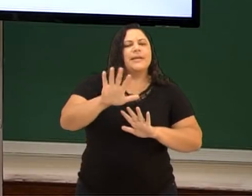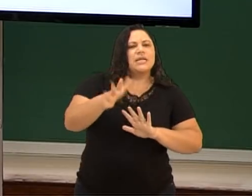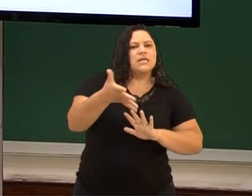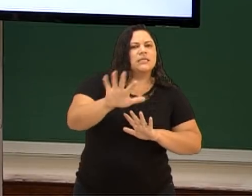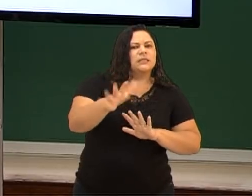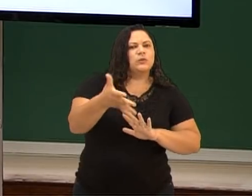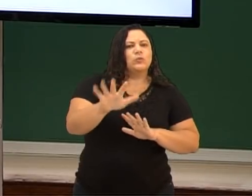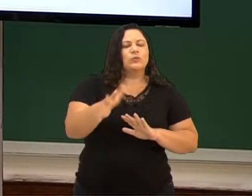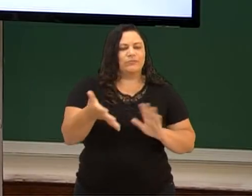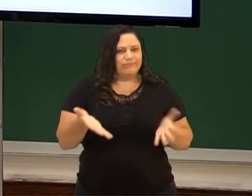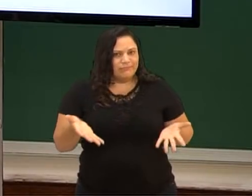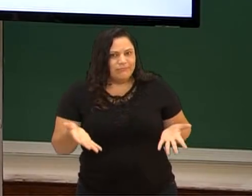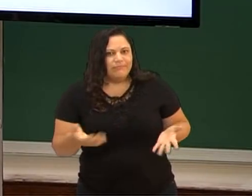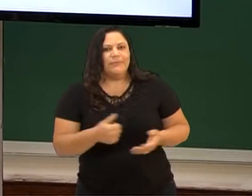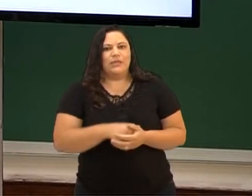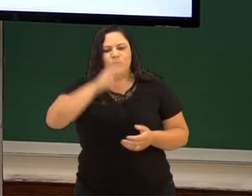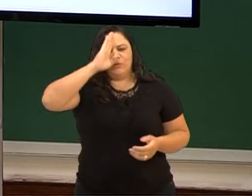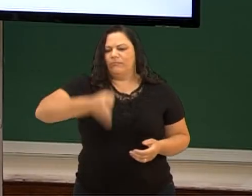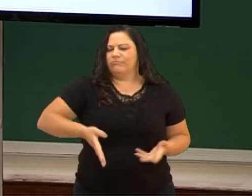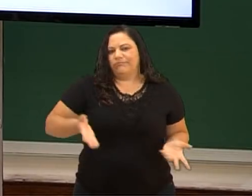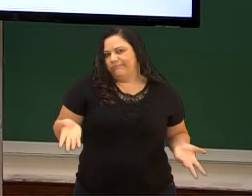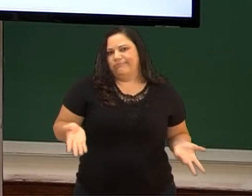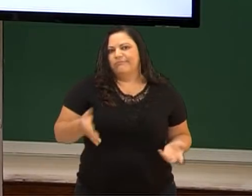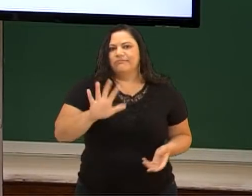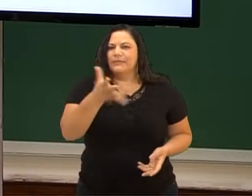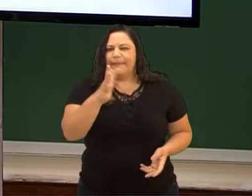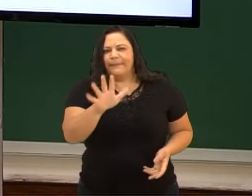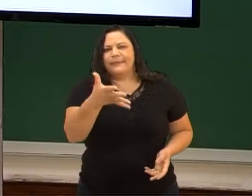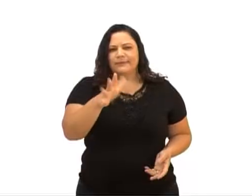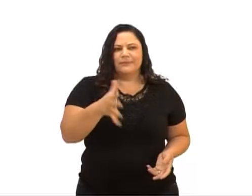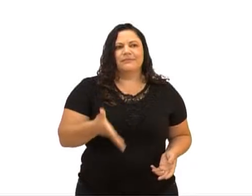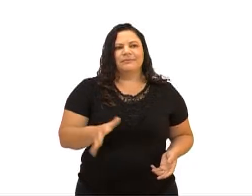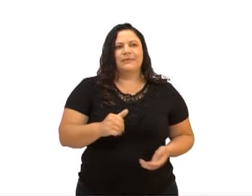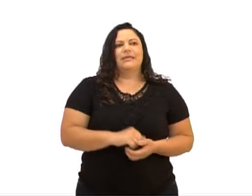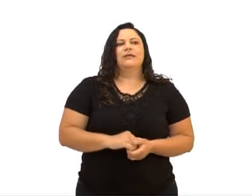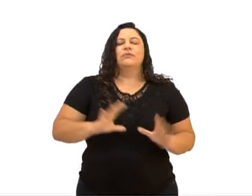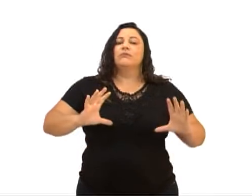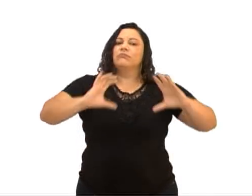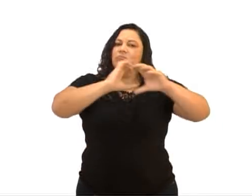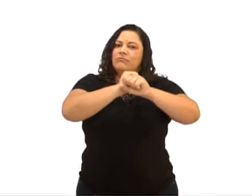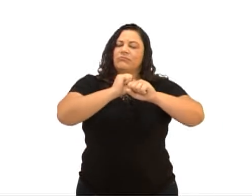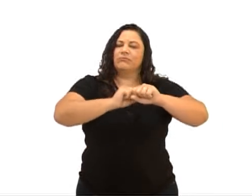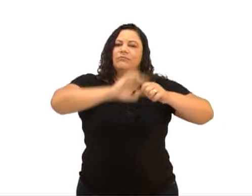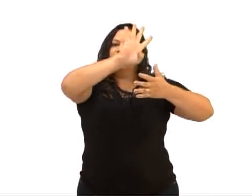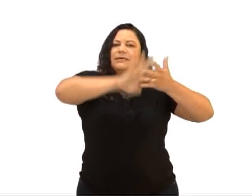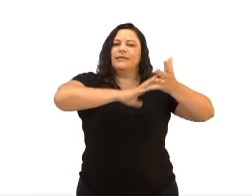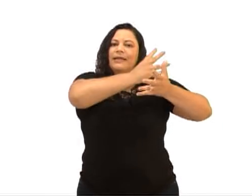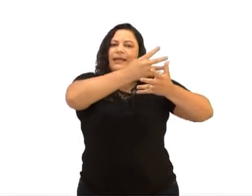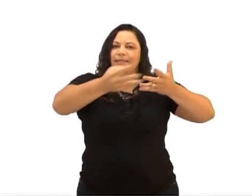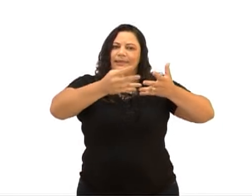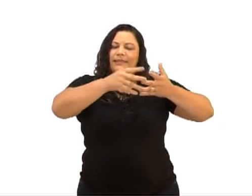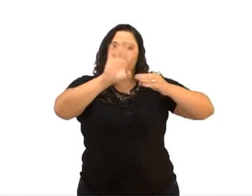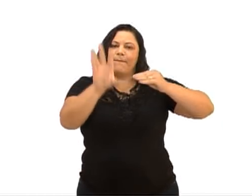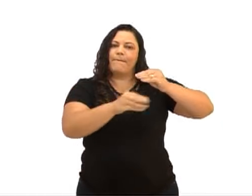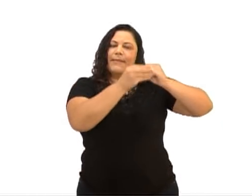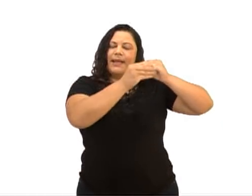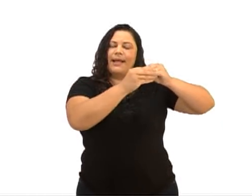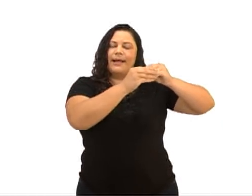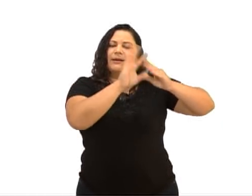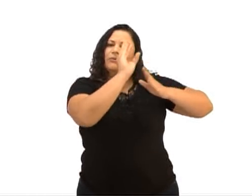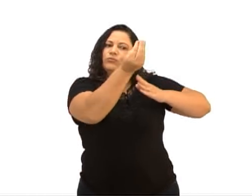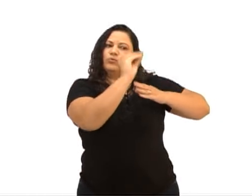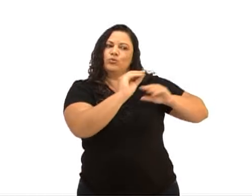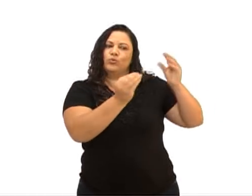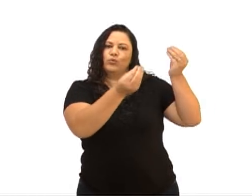que é próximo a 33%. Então, completando nossa tabela aqui, nós temos que